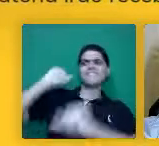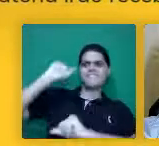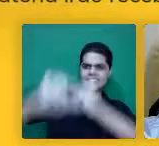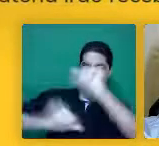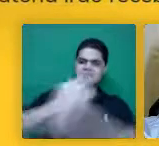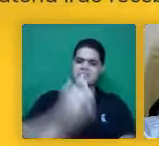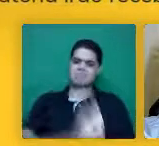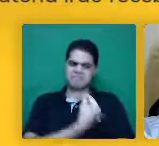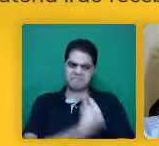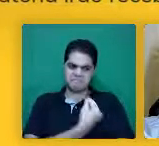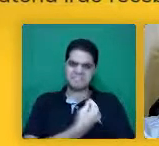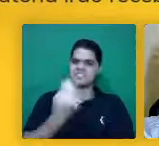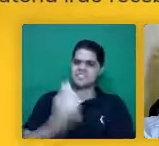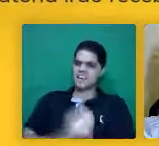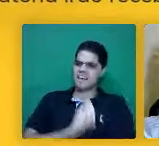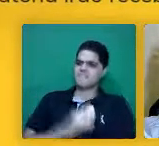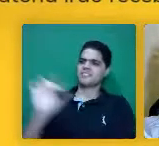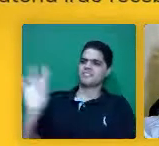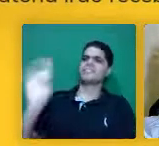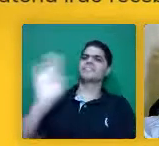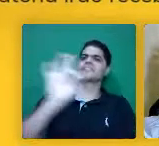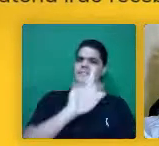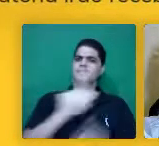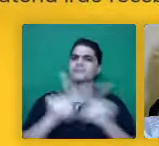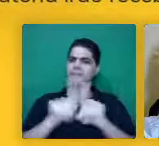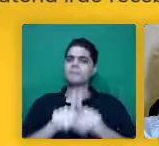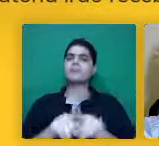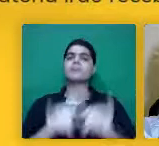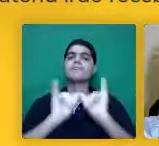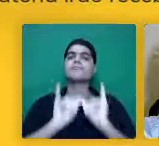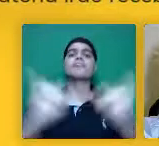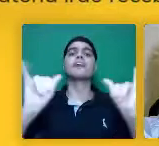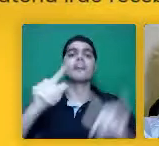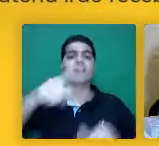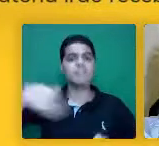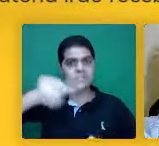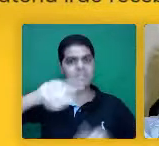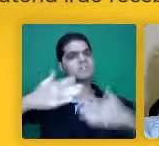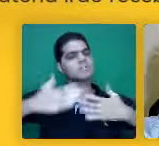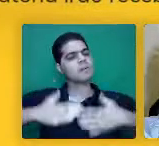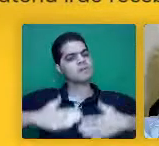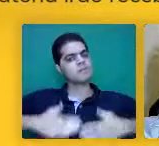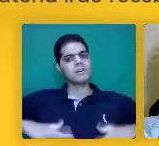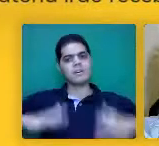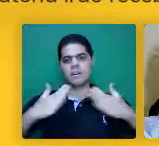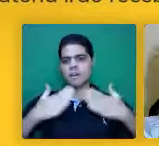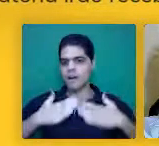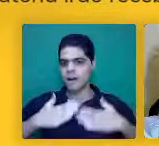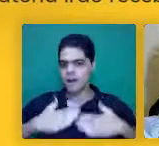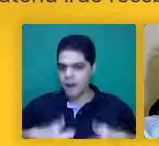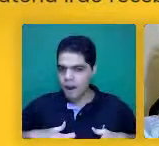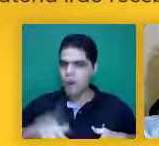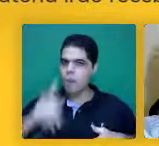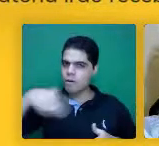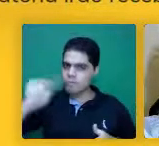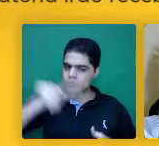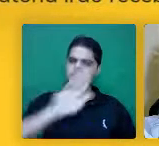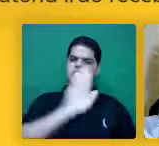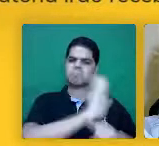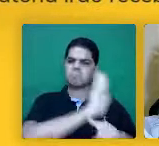para a vida de vocês. Eu quero falar para vocês a primeira coisa, gente. Fiquem tranquilos. Vocês estão bem